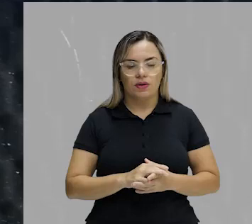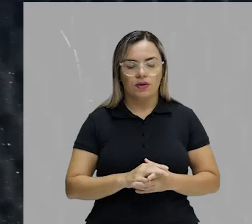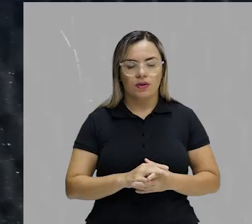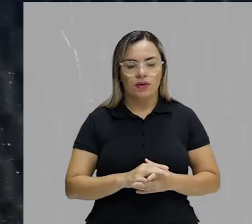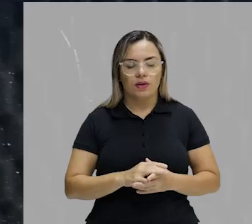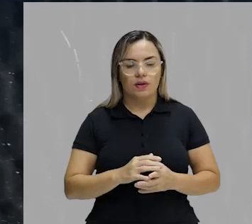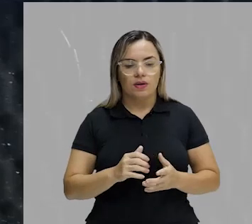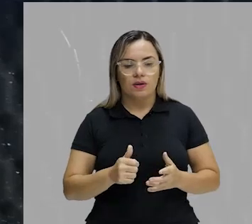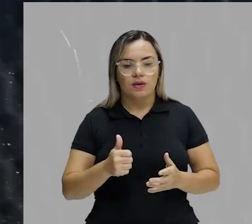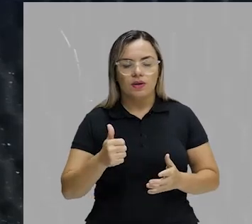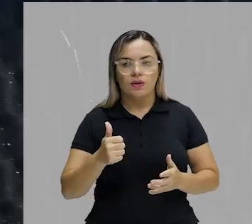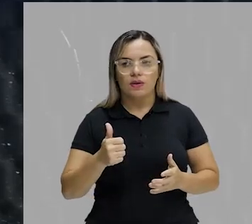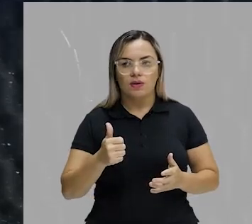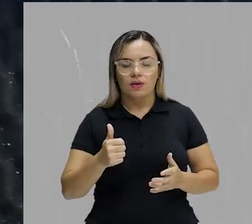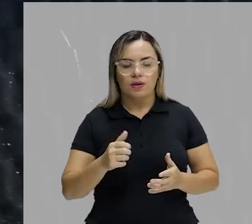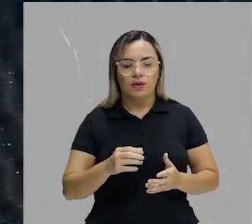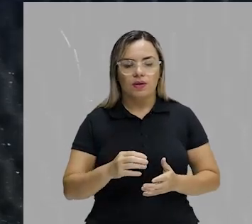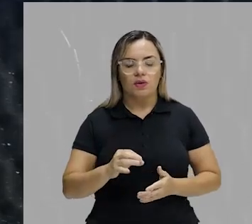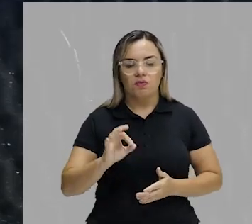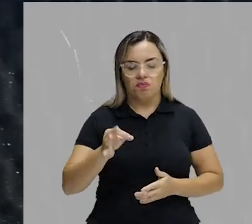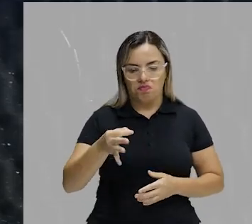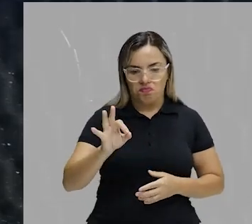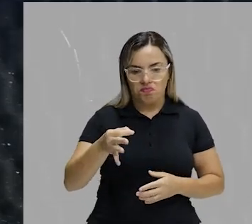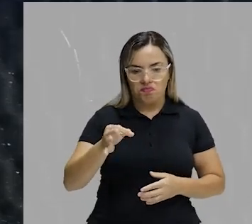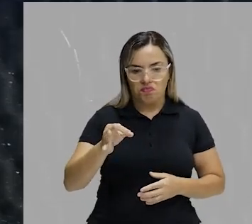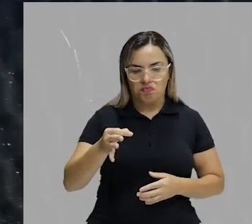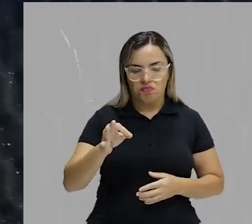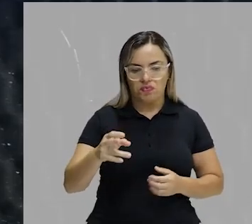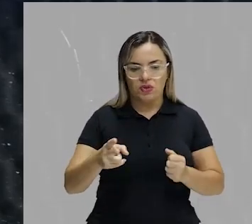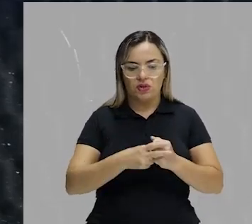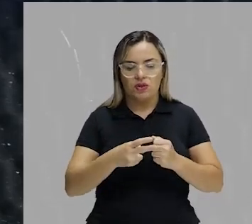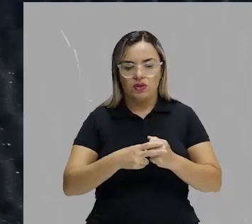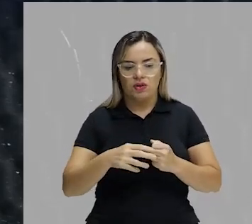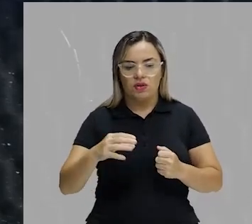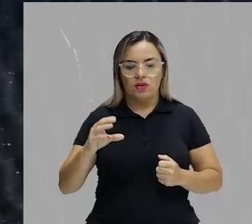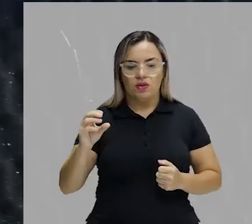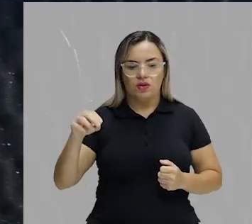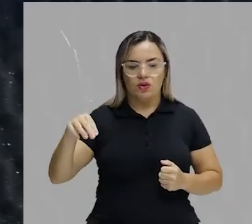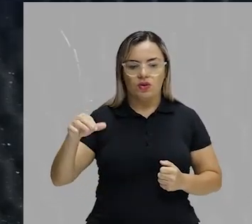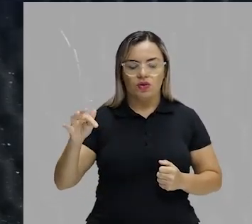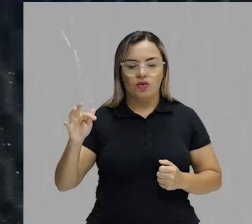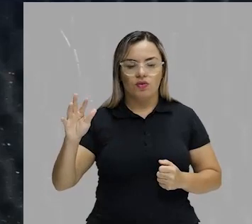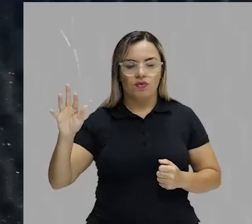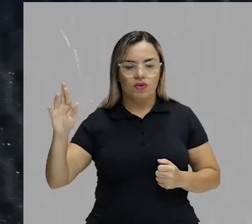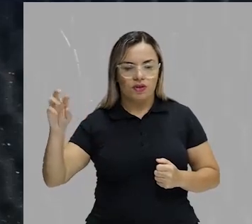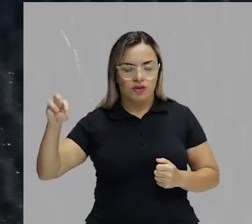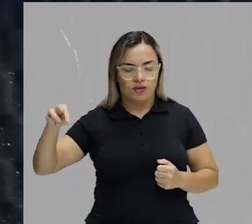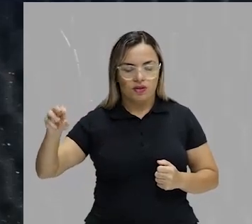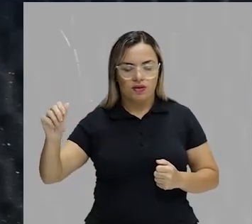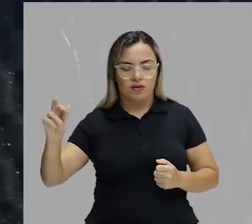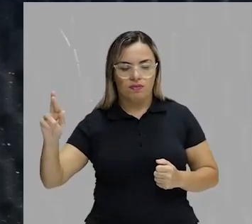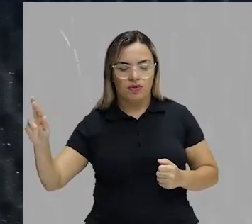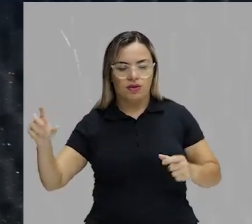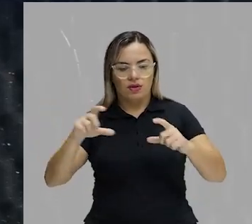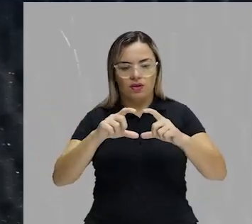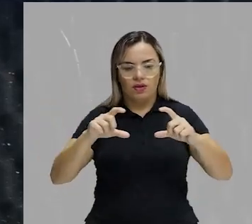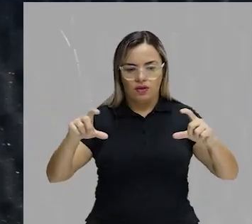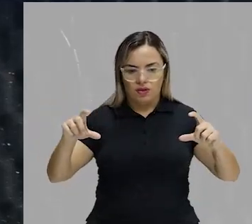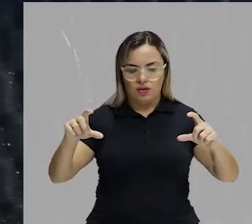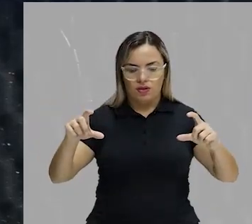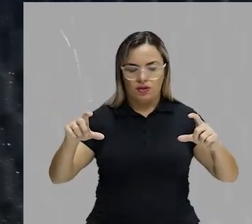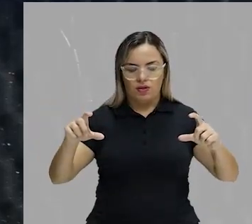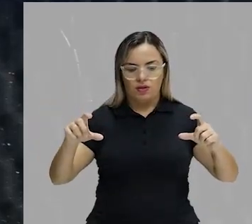do primeiro caso. Porque o verbo confirmar é um verbo transitivo direto. Gente, prestem bem